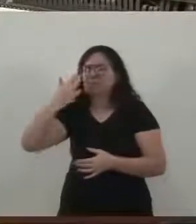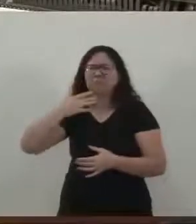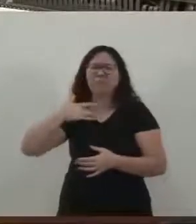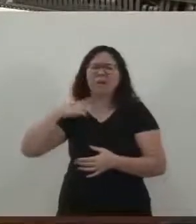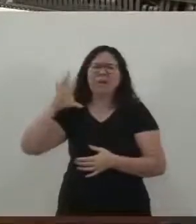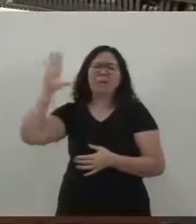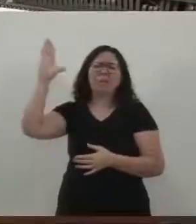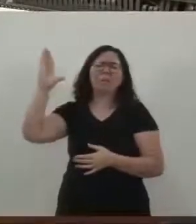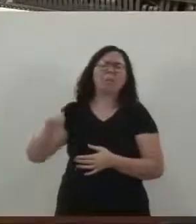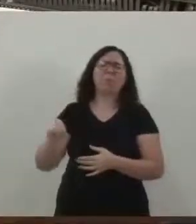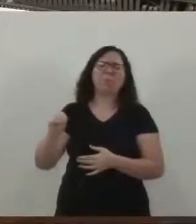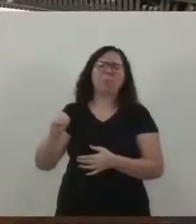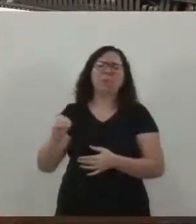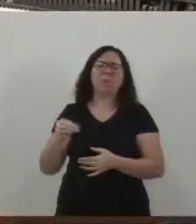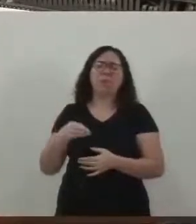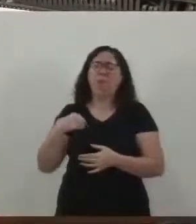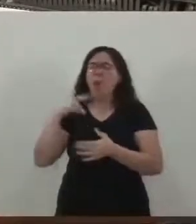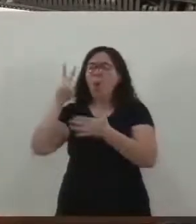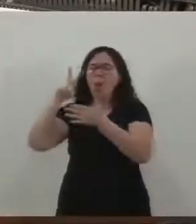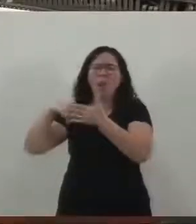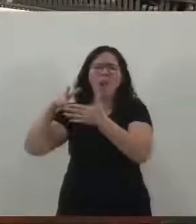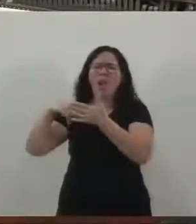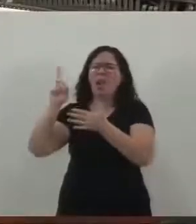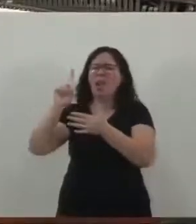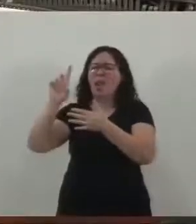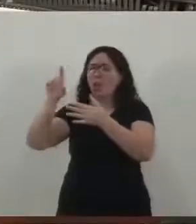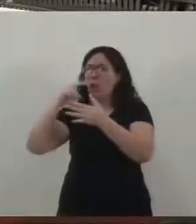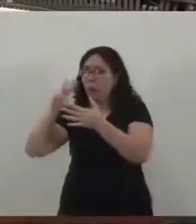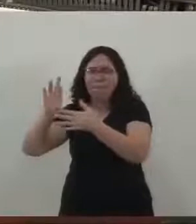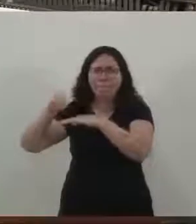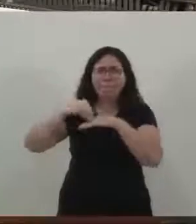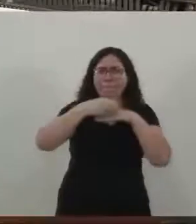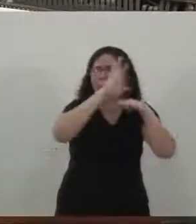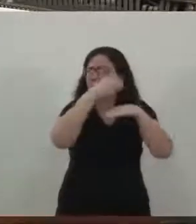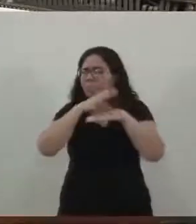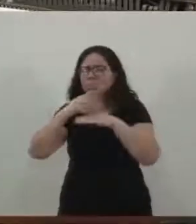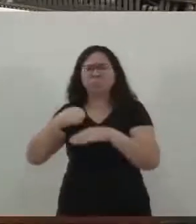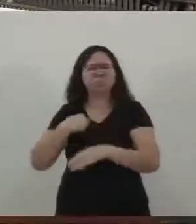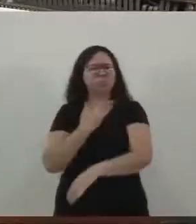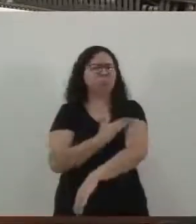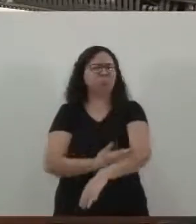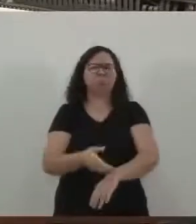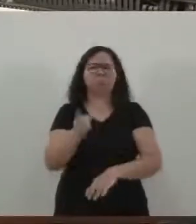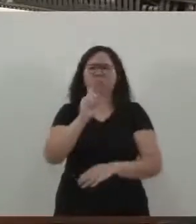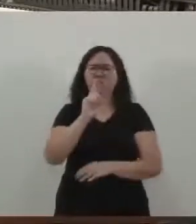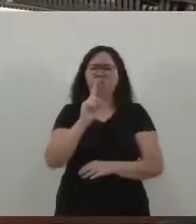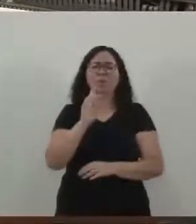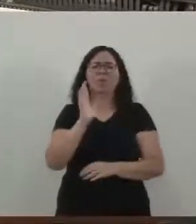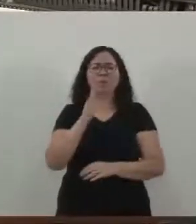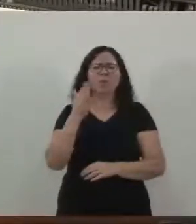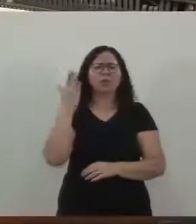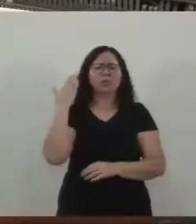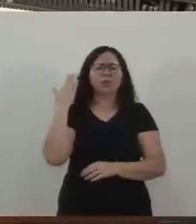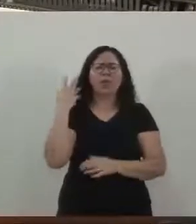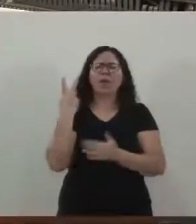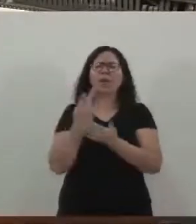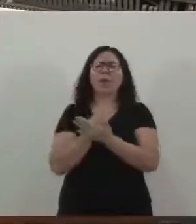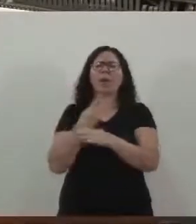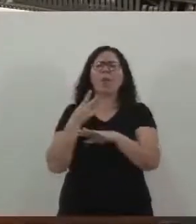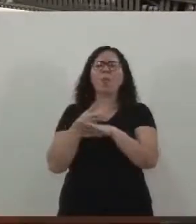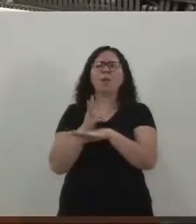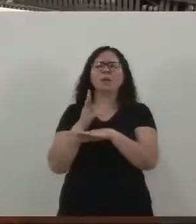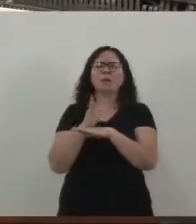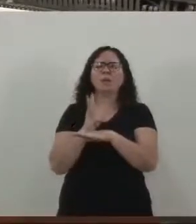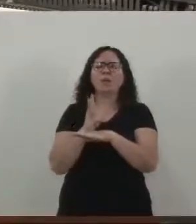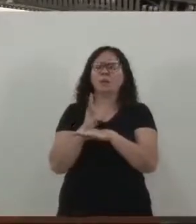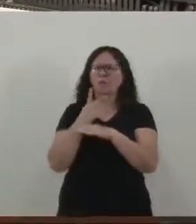não compactuo e não transmito, não levo. Até outro dia teve uma situação aí que ocorreu em WhatsApp, falaram